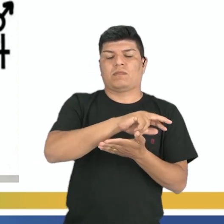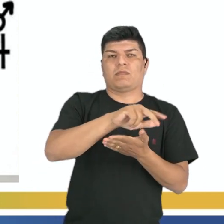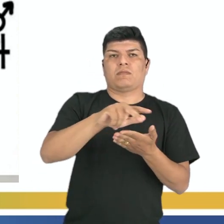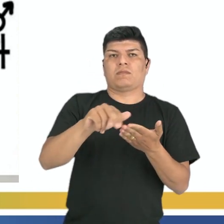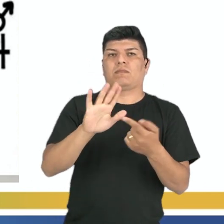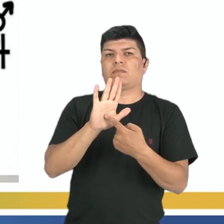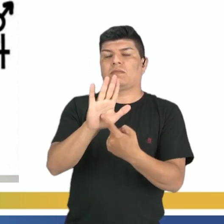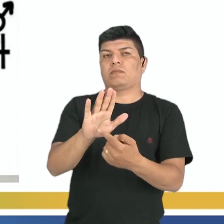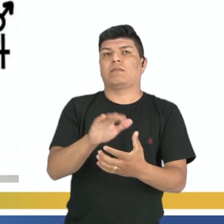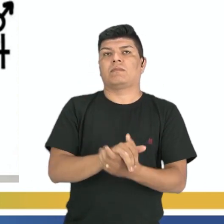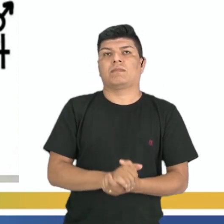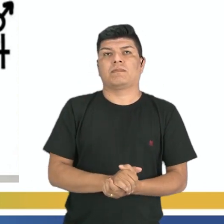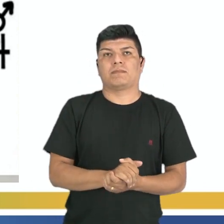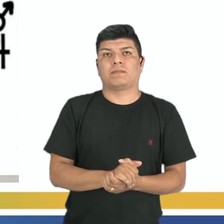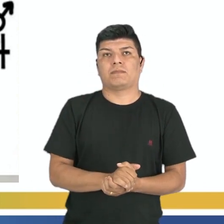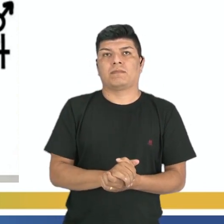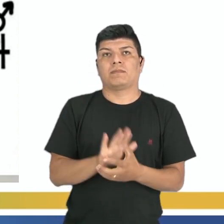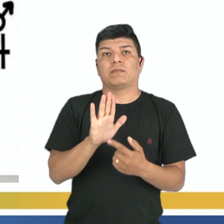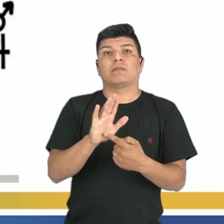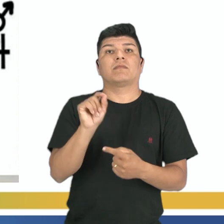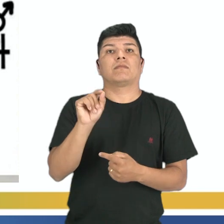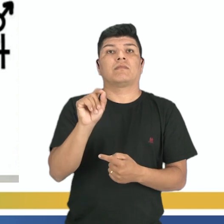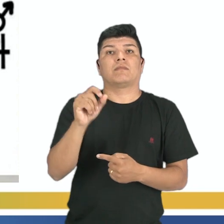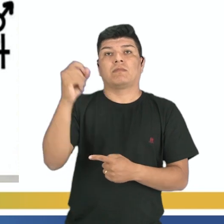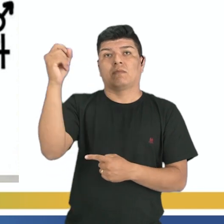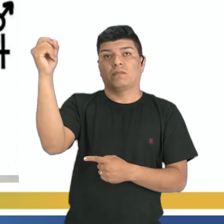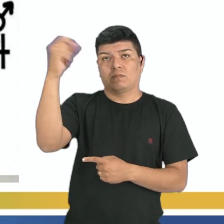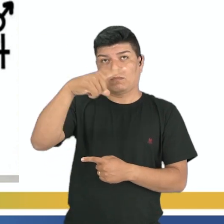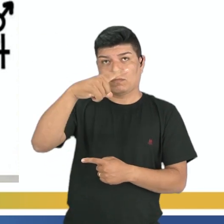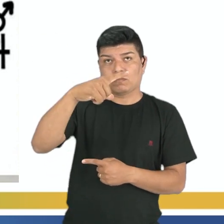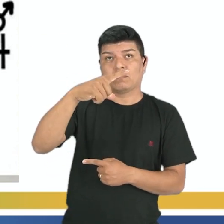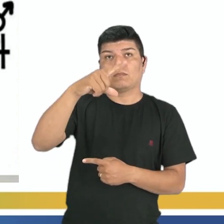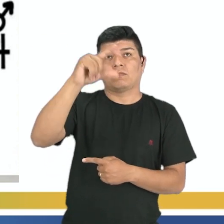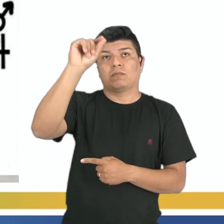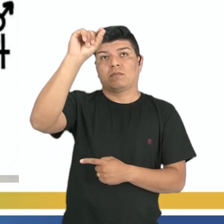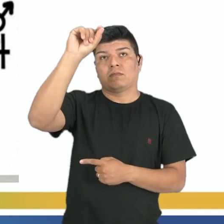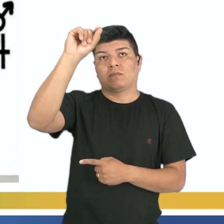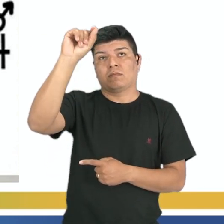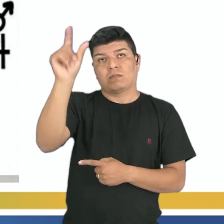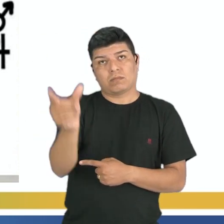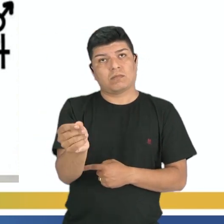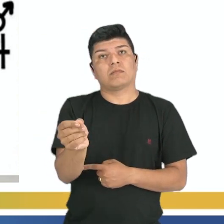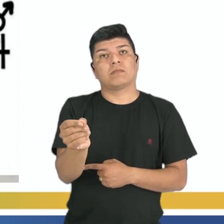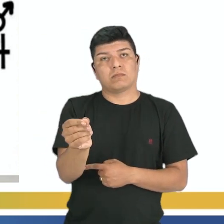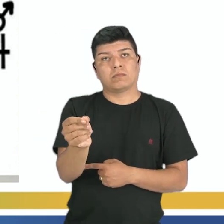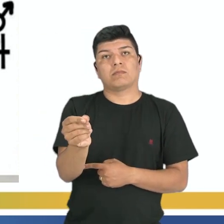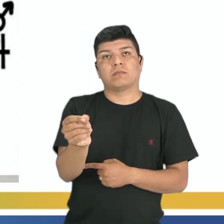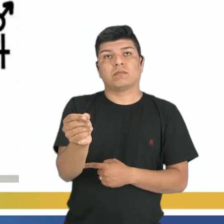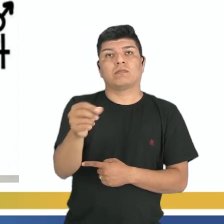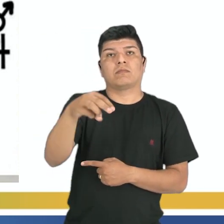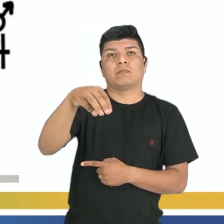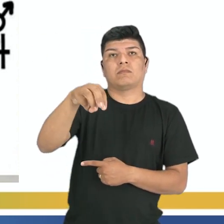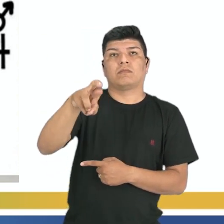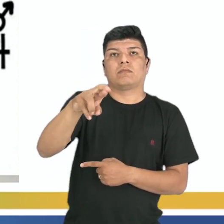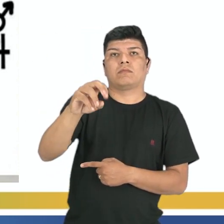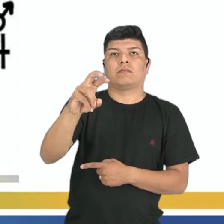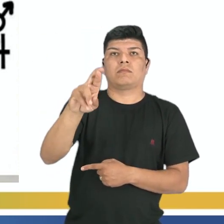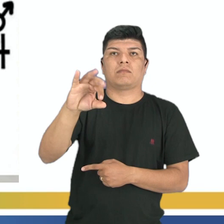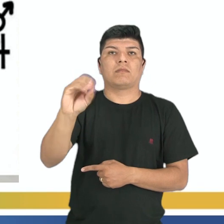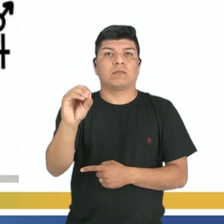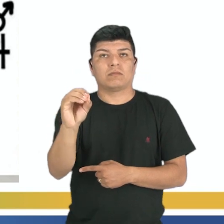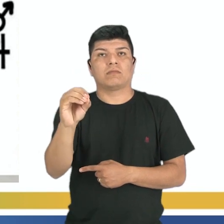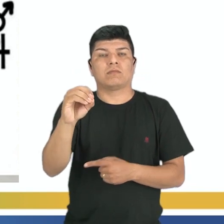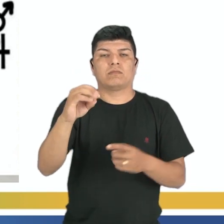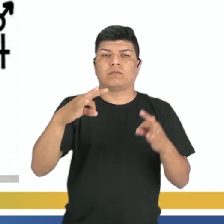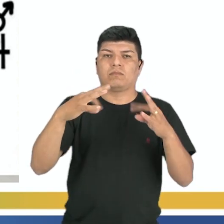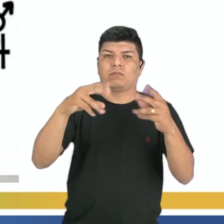né? Demonstrando o sistema solar, né? O Sol, né? A Lua, o Mercúrio, Vênus, todos os planetas,